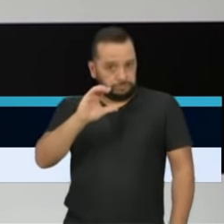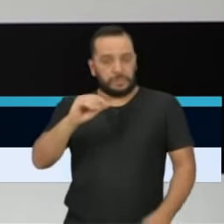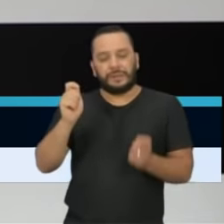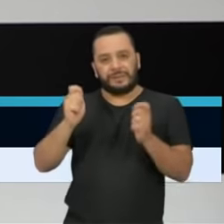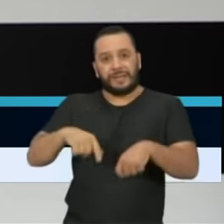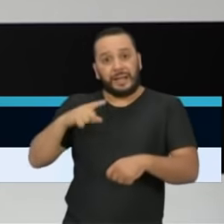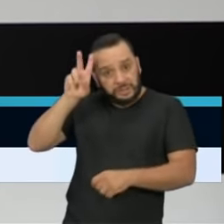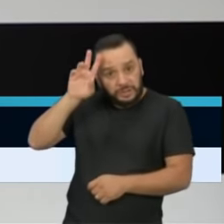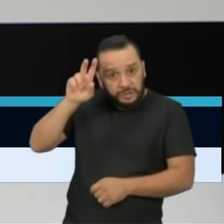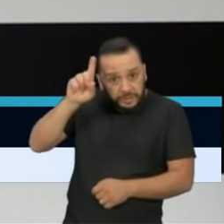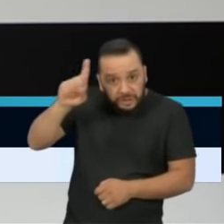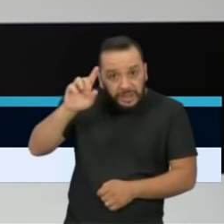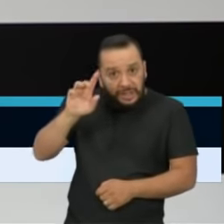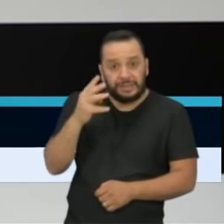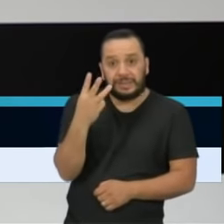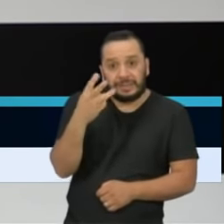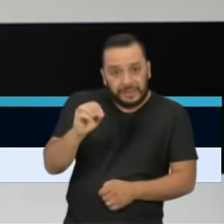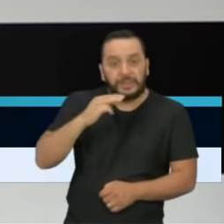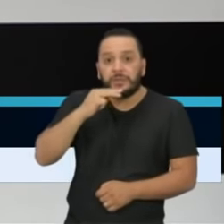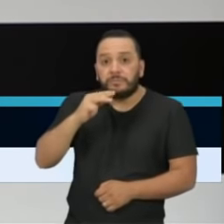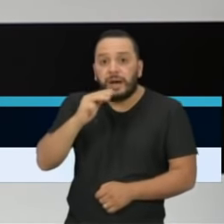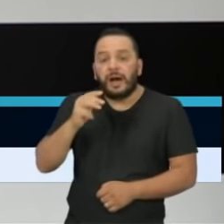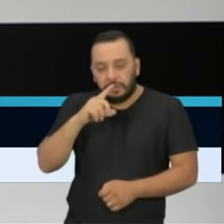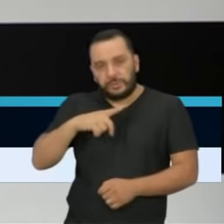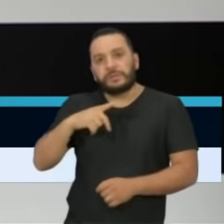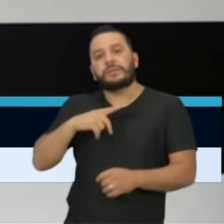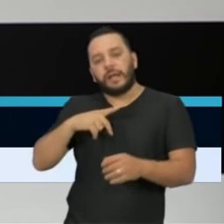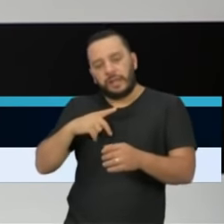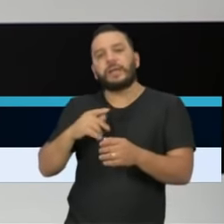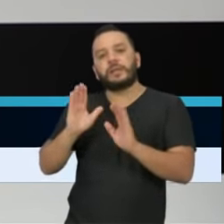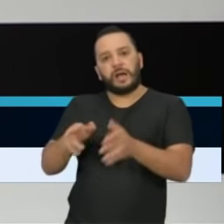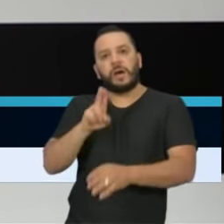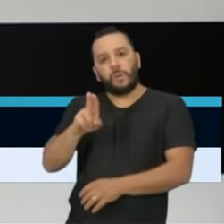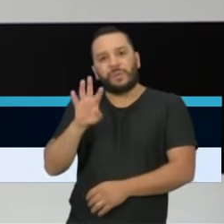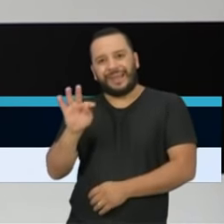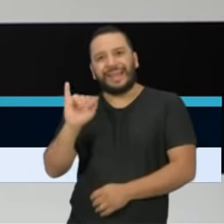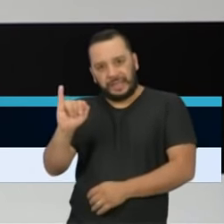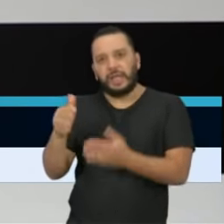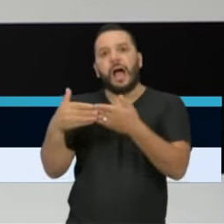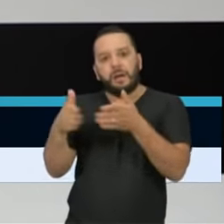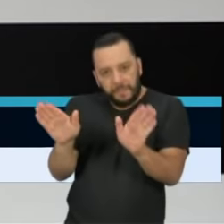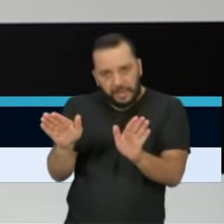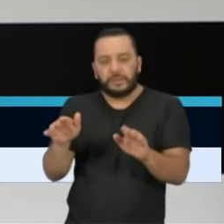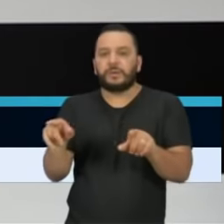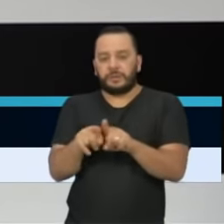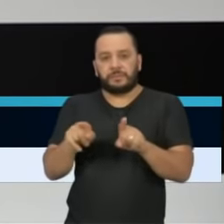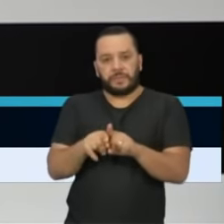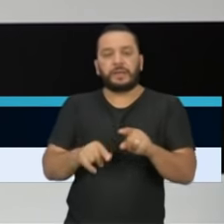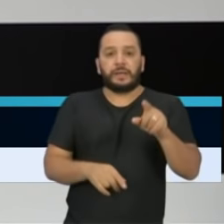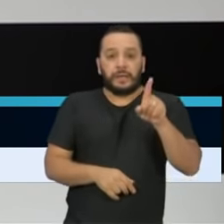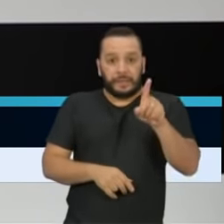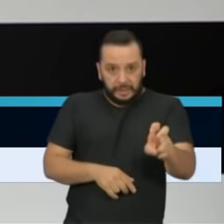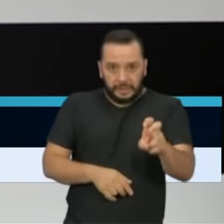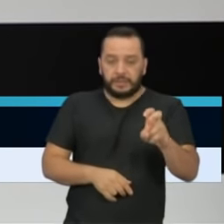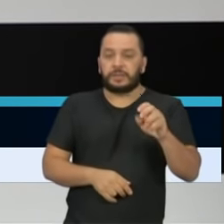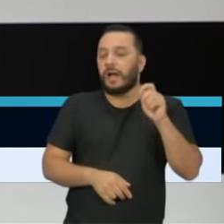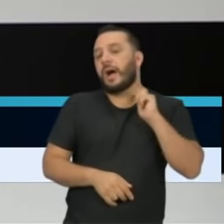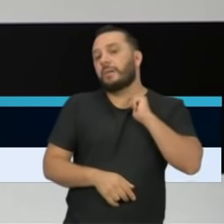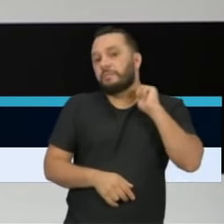segunda-feira, a sua primeira etapa das suas unidades de terapia intensiva, a segunda etapa no dia 15 de abril. Isso